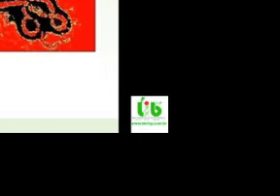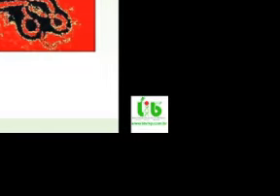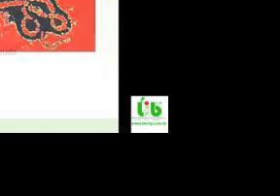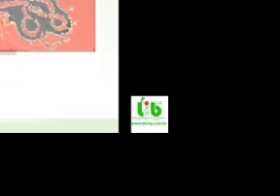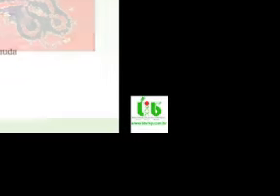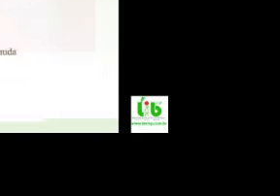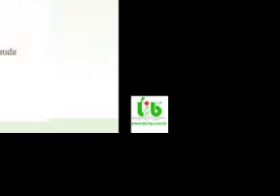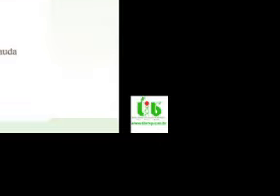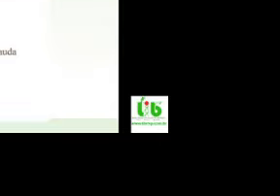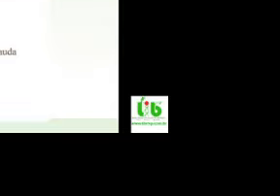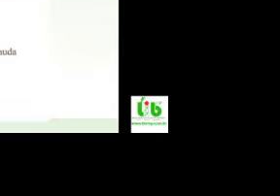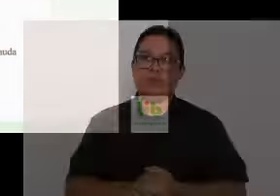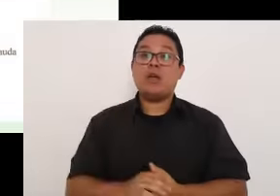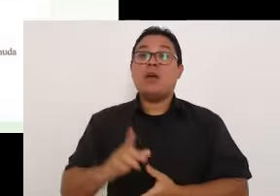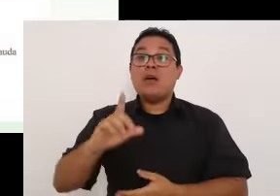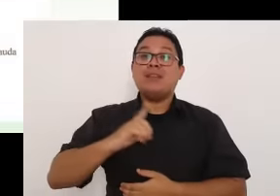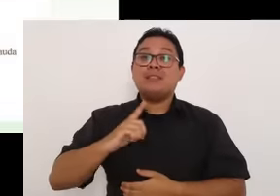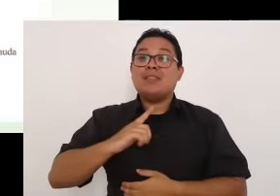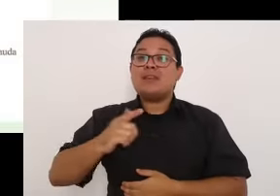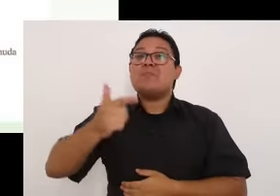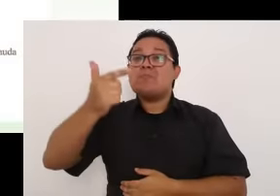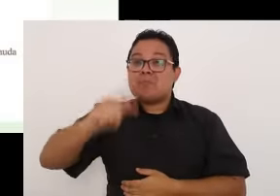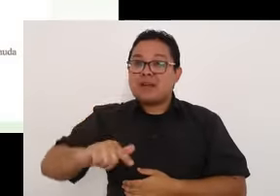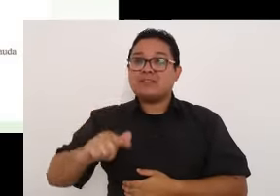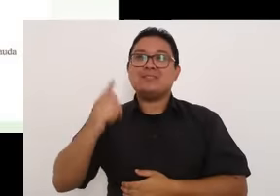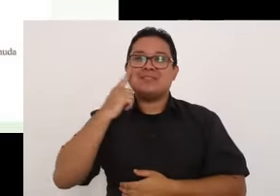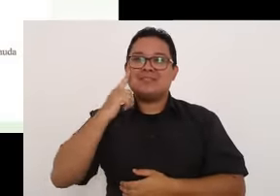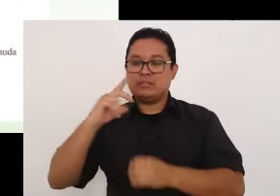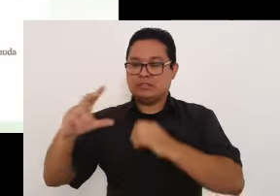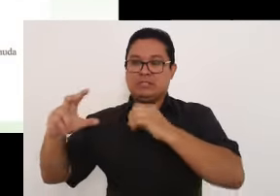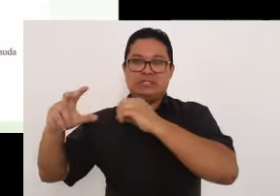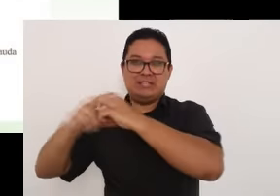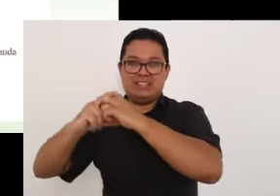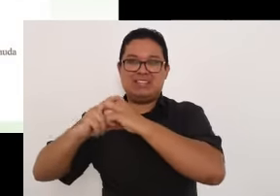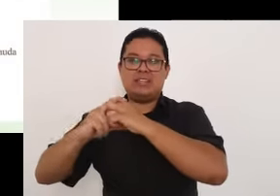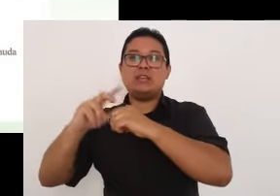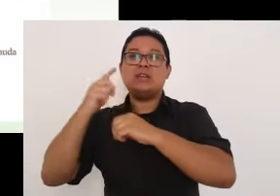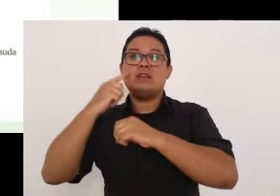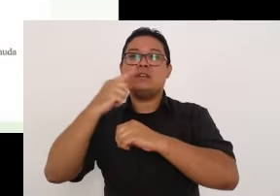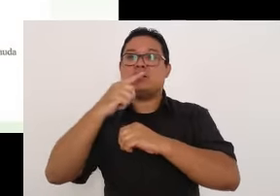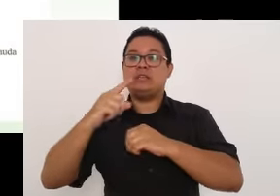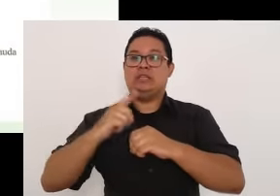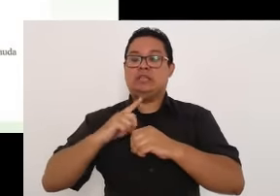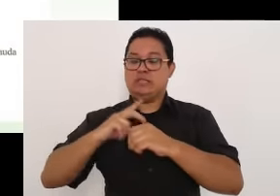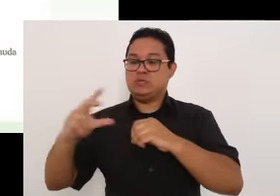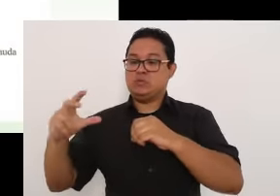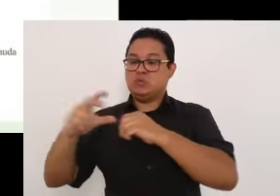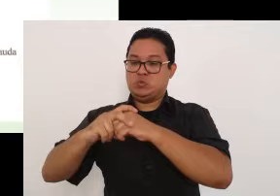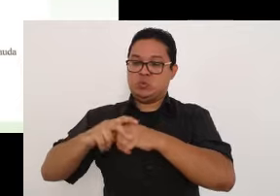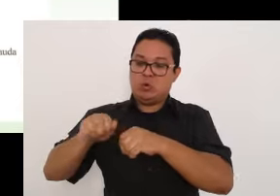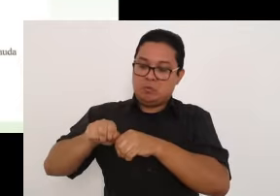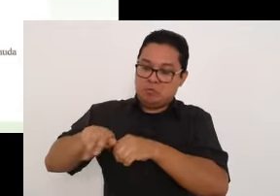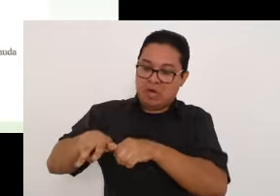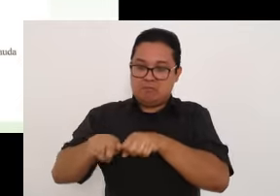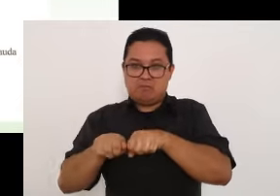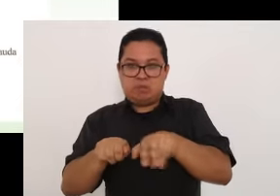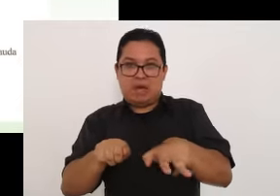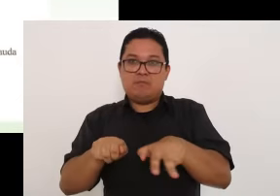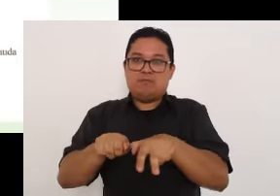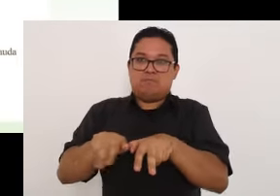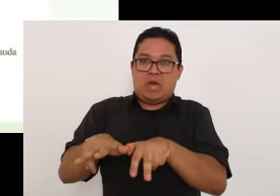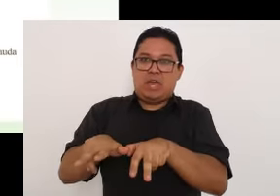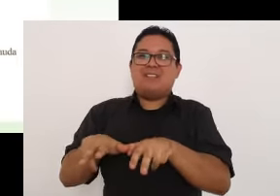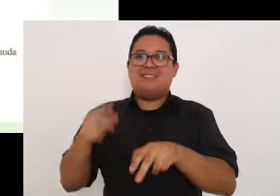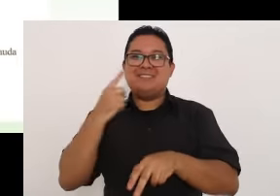um exemplo para vocês, tá? E esse cara é um cara diferente. Esse aqui são chamados vírus